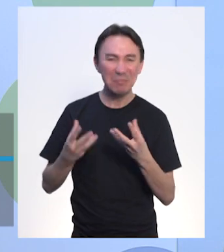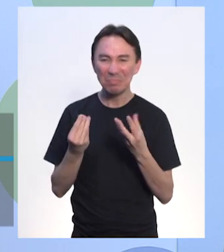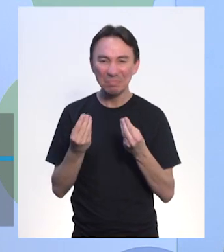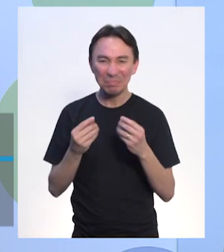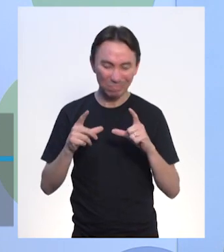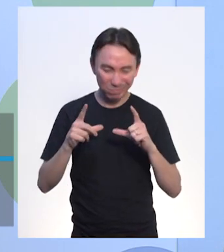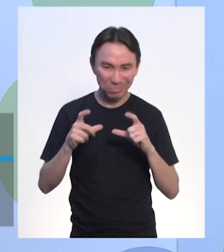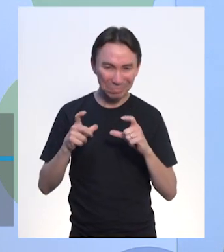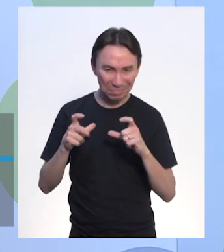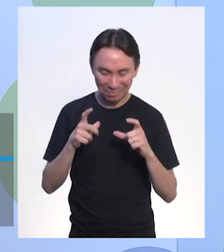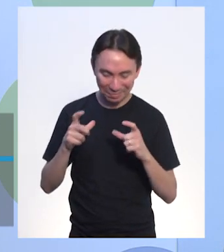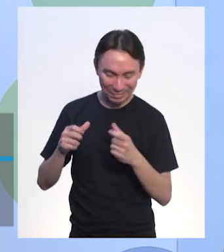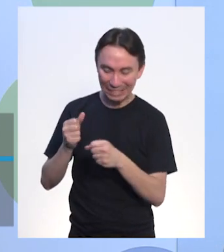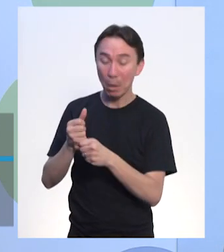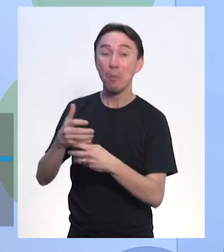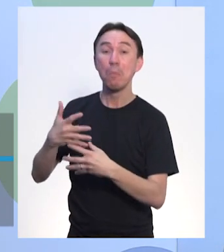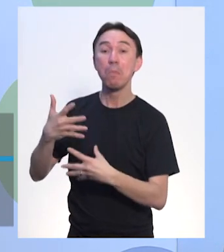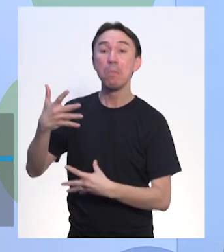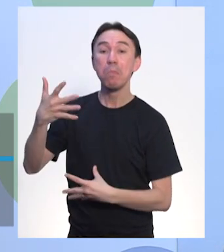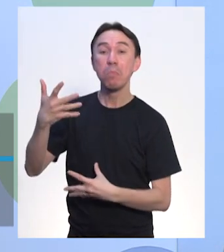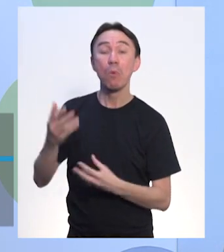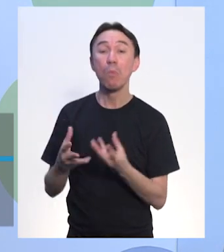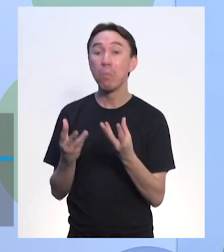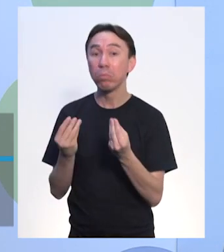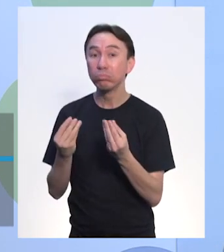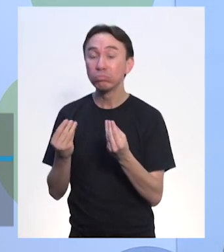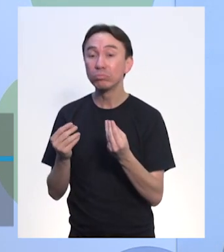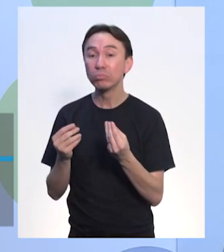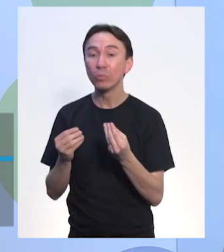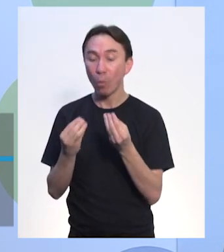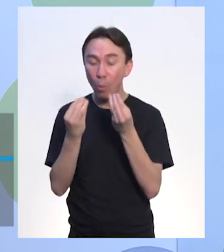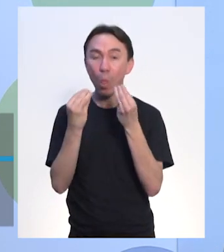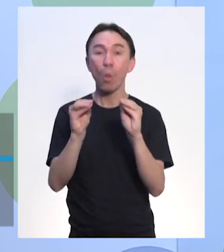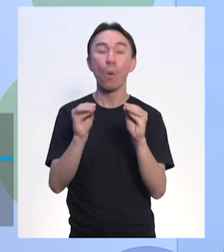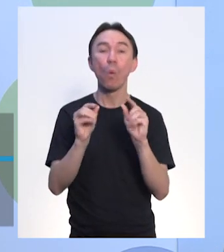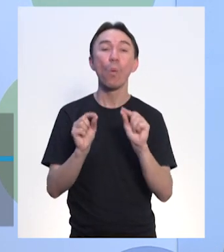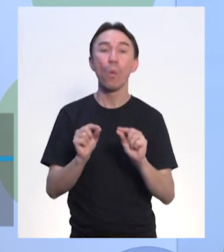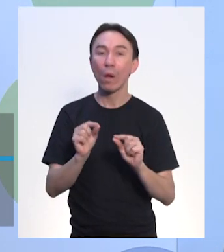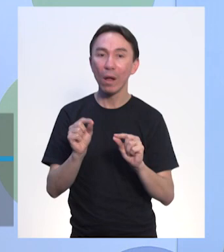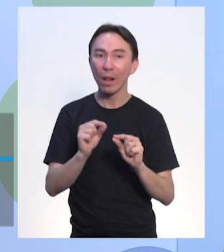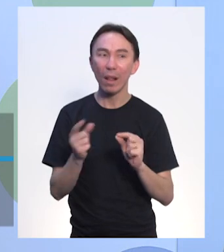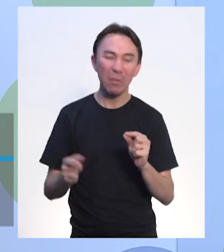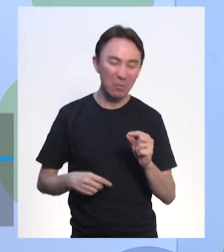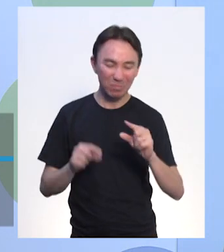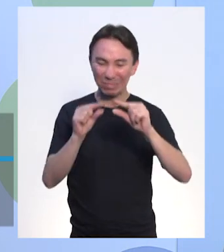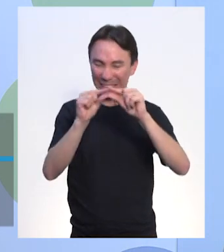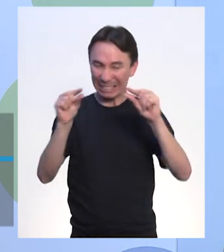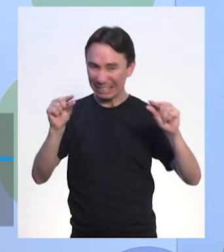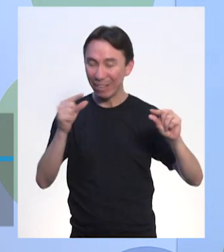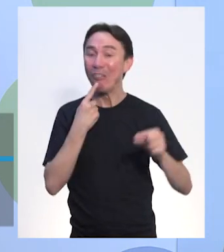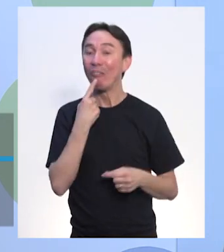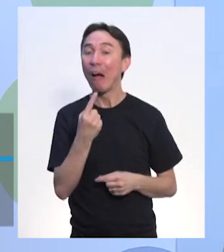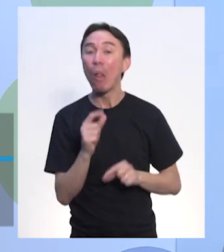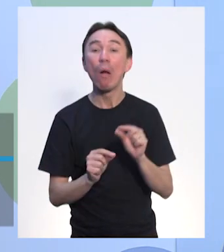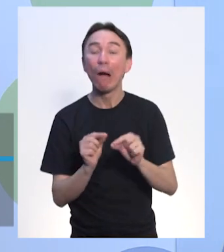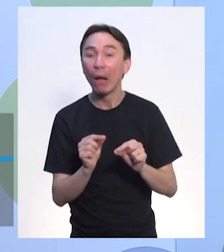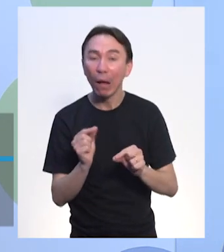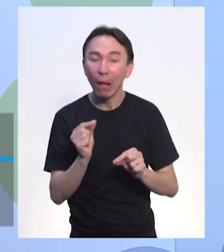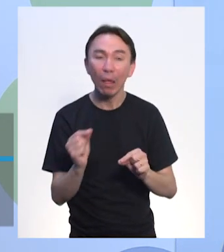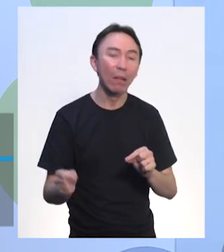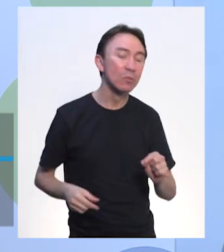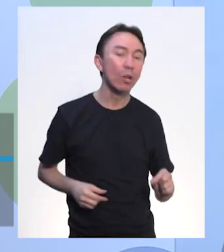muitos alunos colocaram frases referentes ao sedentarismo, tá?